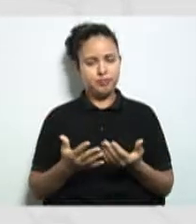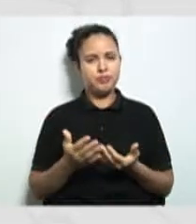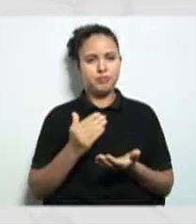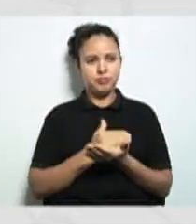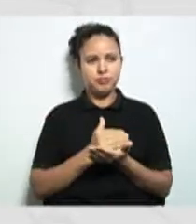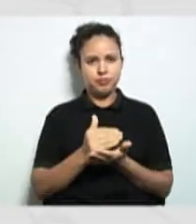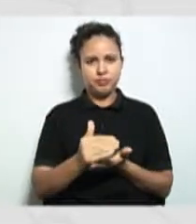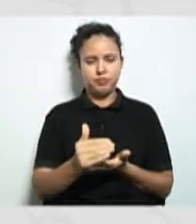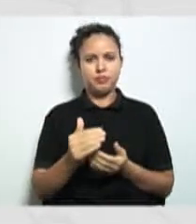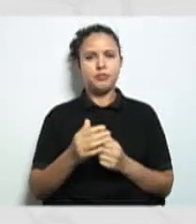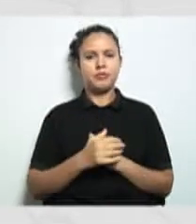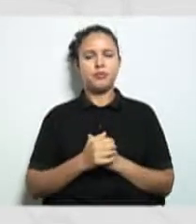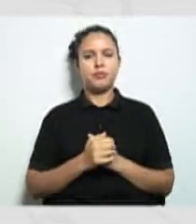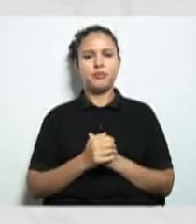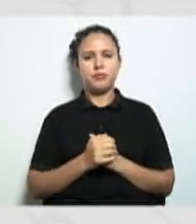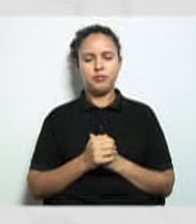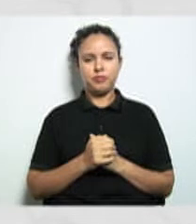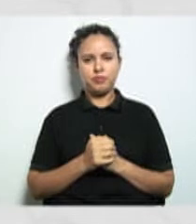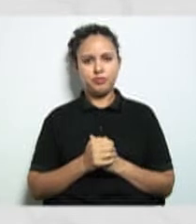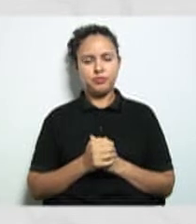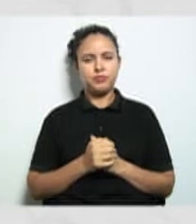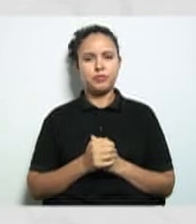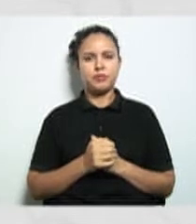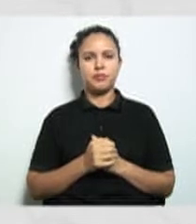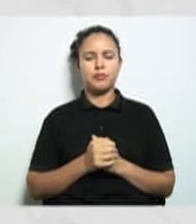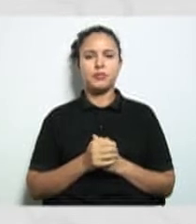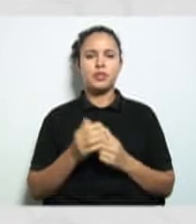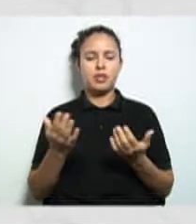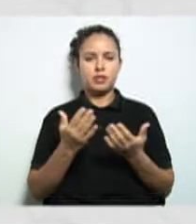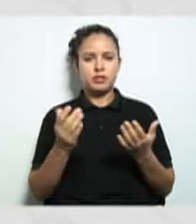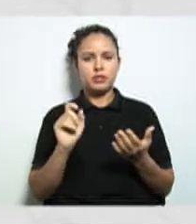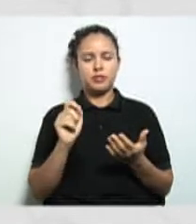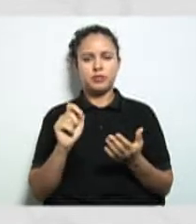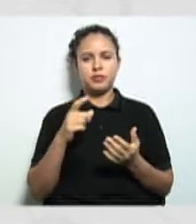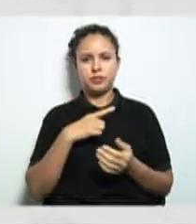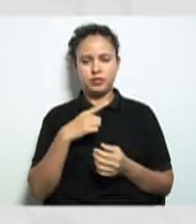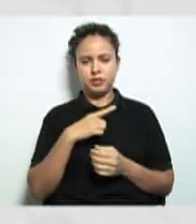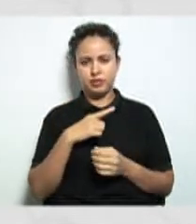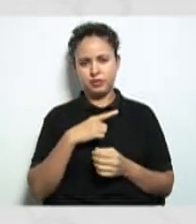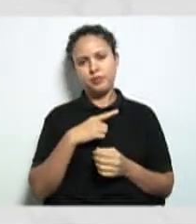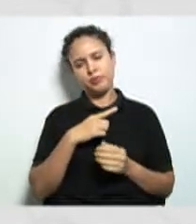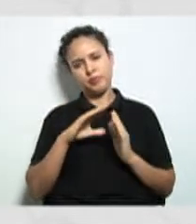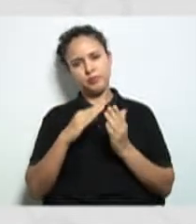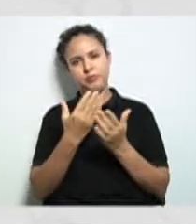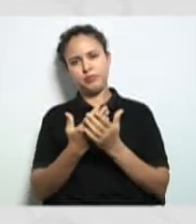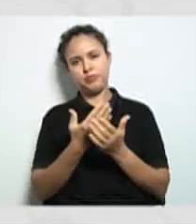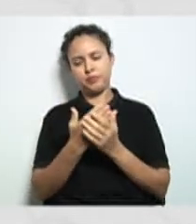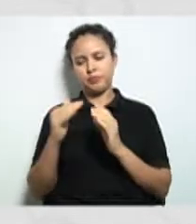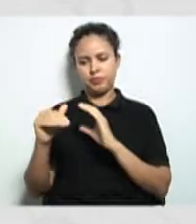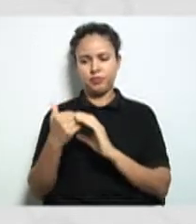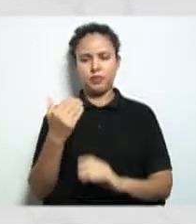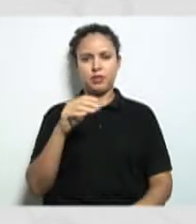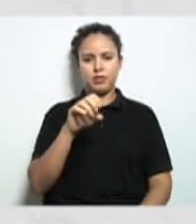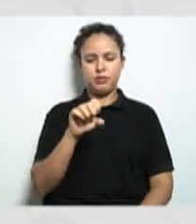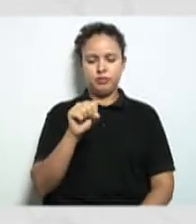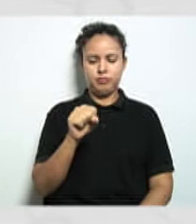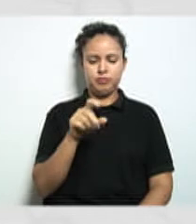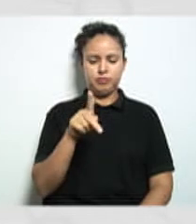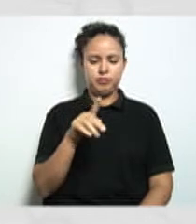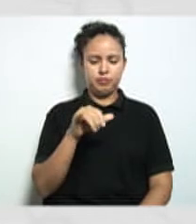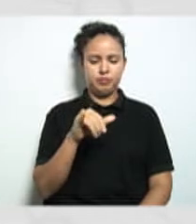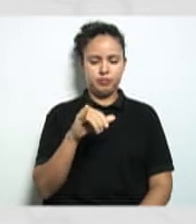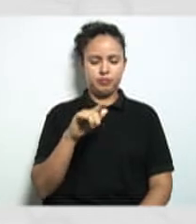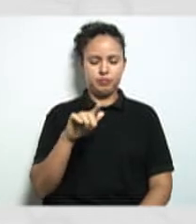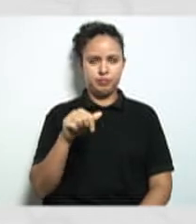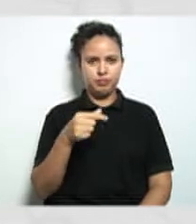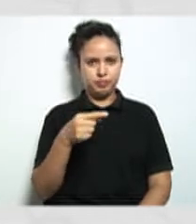Anabela? Vamos lá para a nossa lousa. Nós já temos a participação de Espigão do Oeste. Estamos esperando vocês